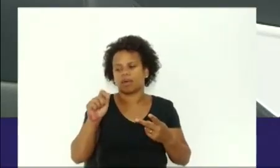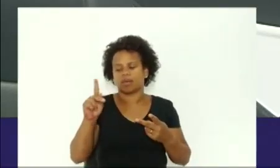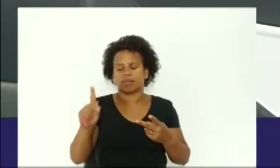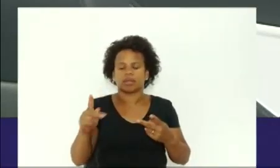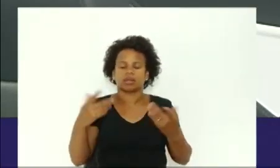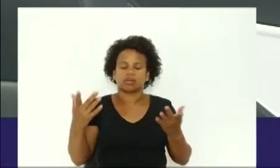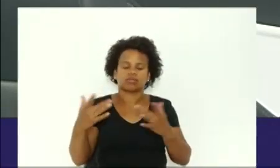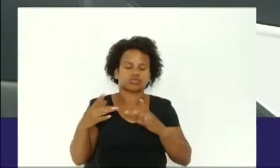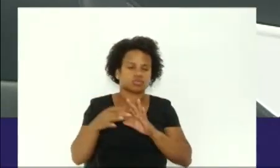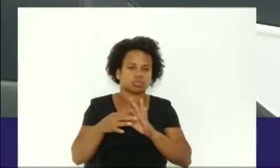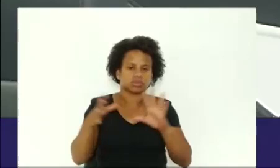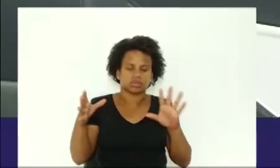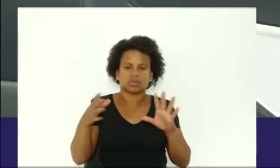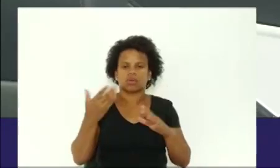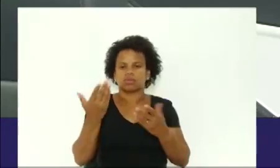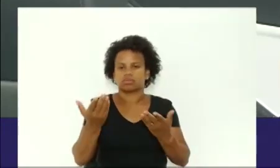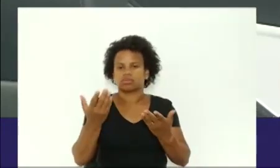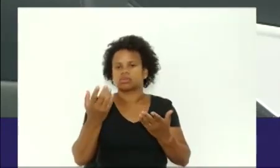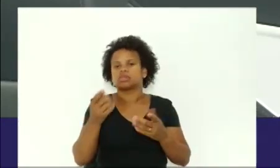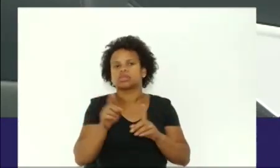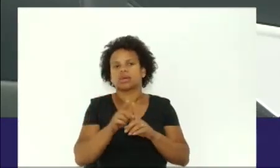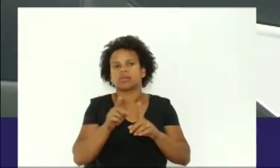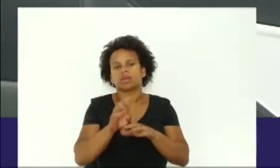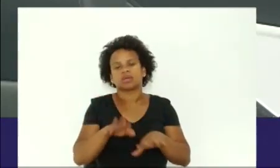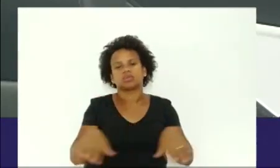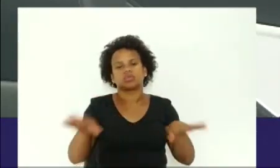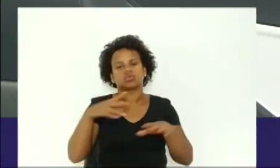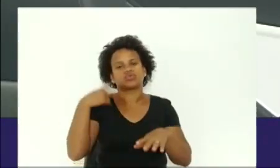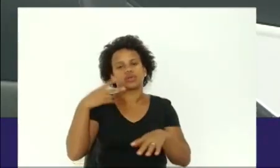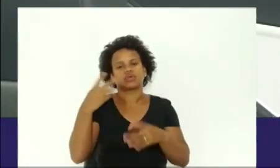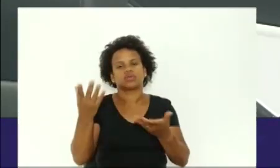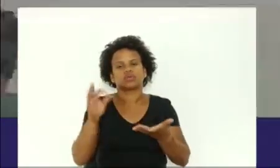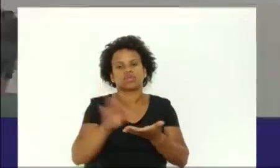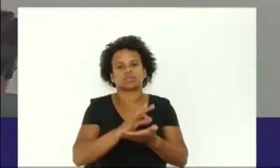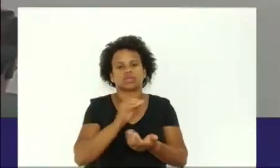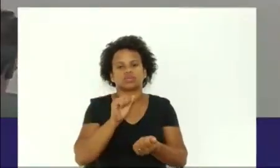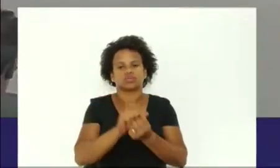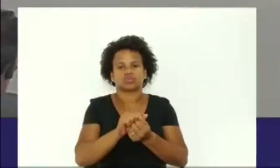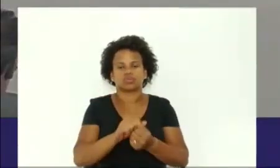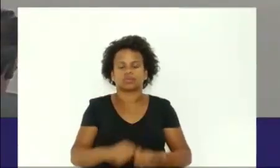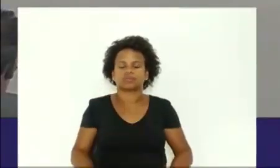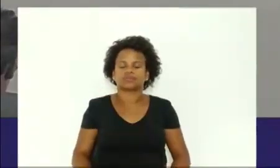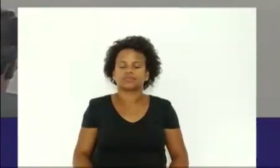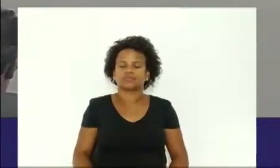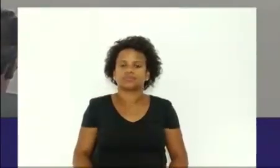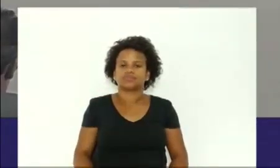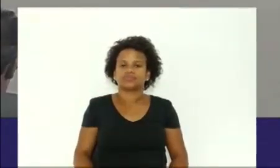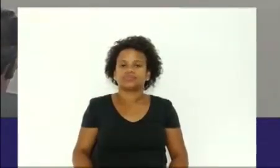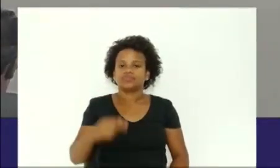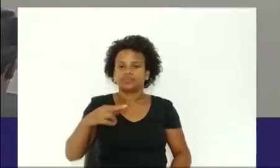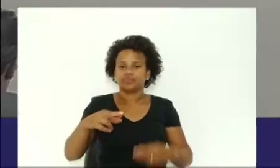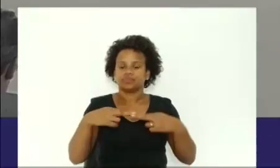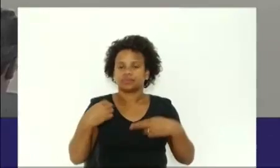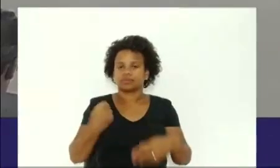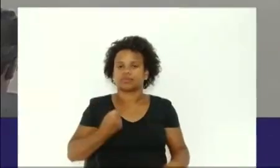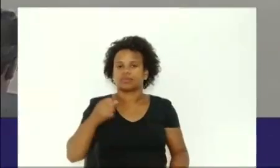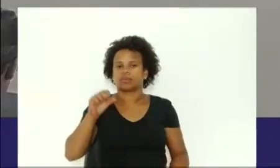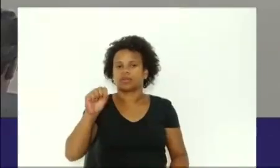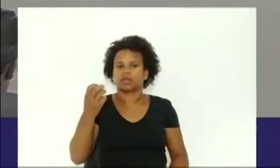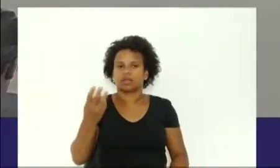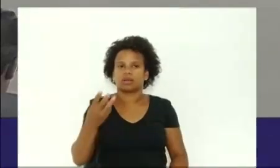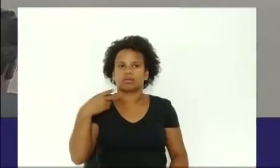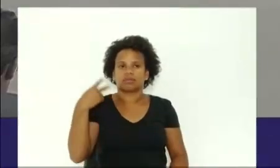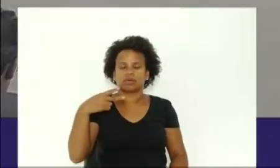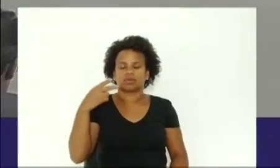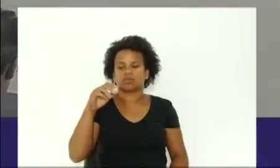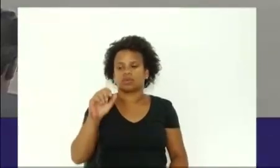disposição da senhora e de todos os vereadores que desejarem assinar em conjunto. Requerimento número 83, autoria vereadora Rosiel. Questão